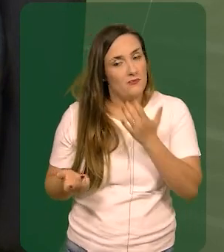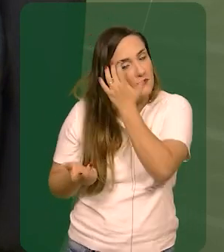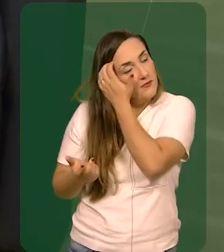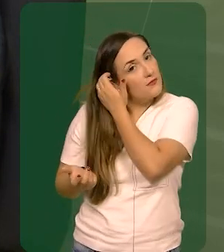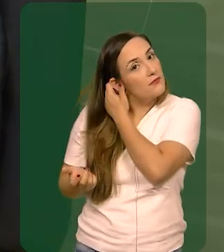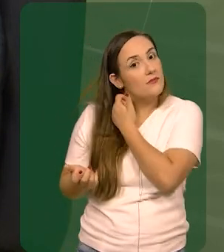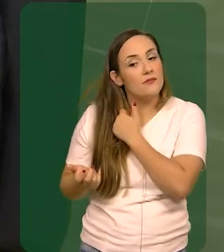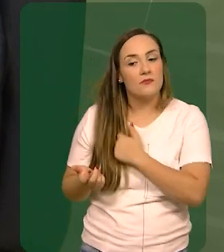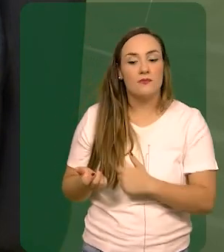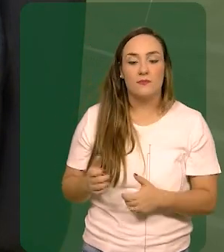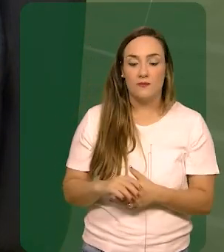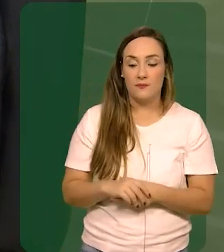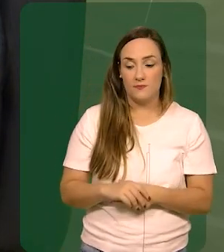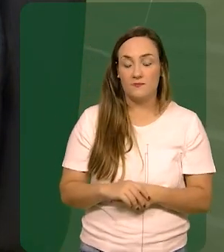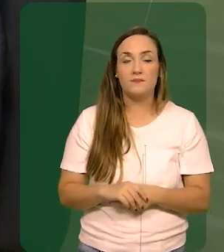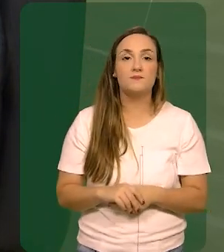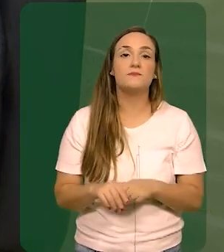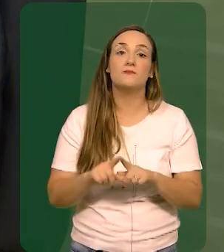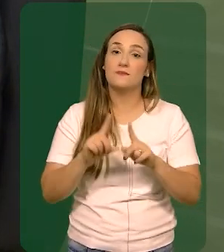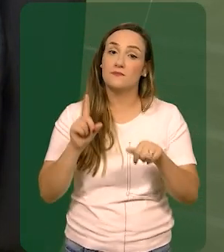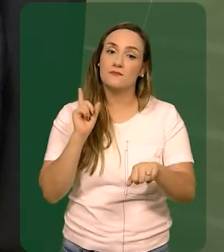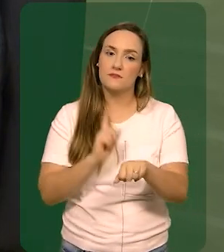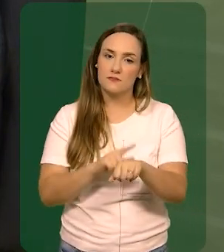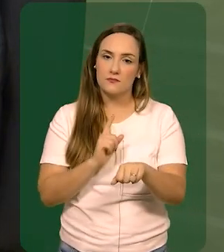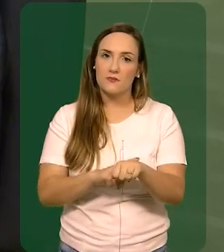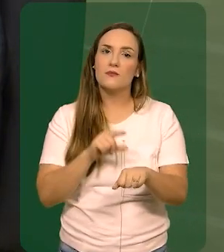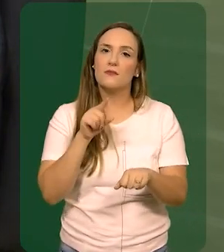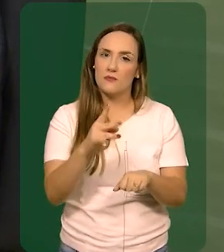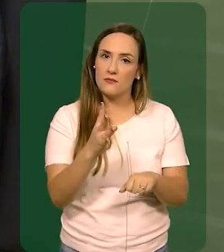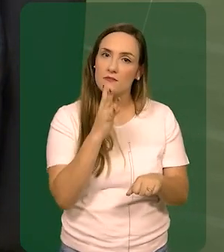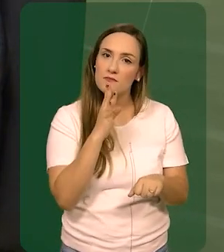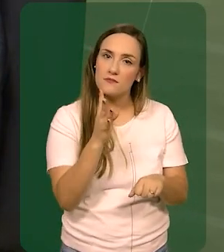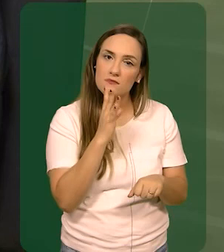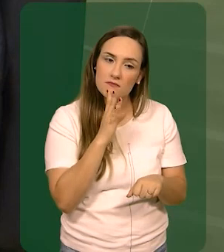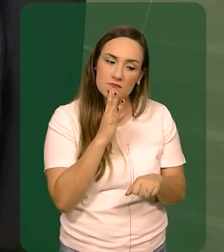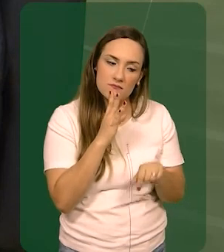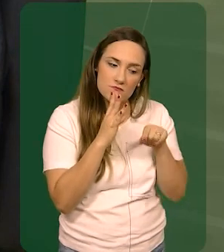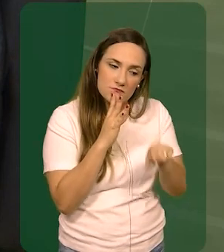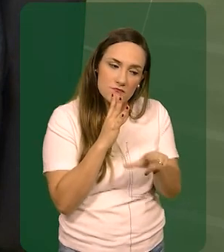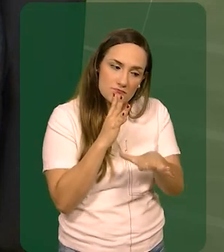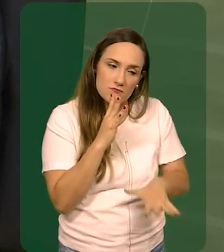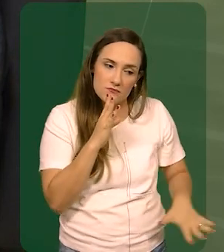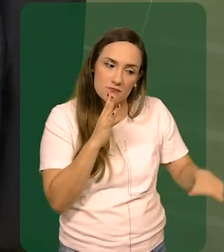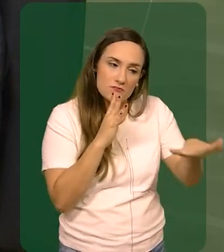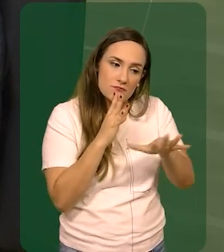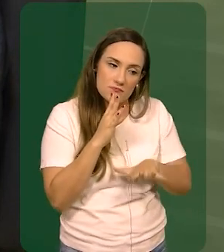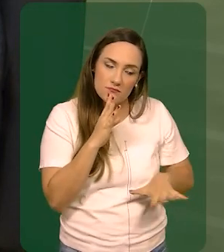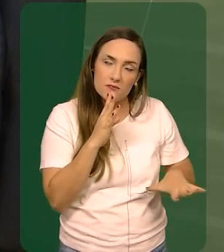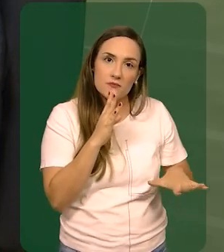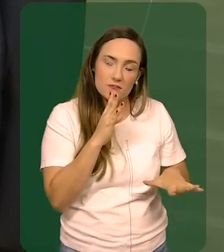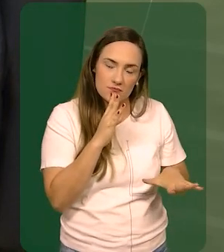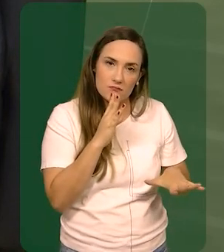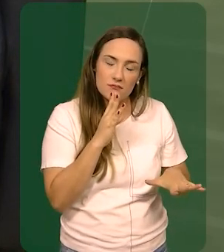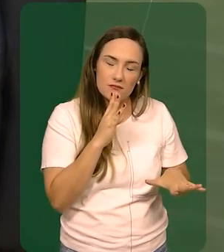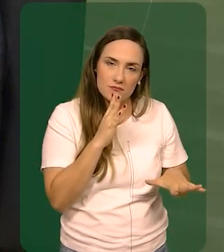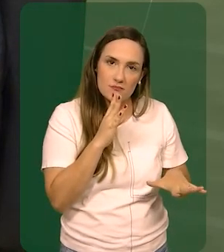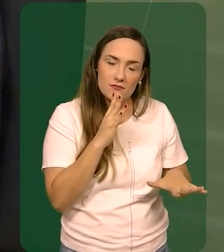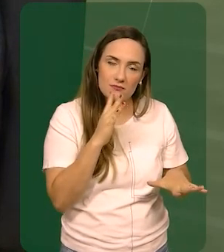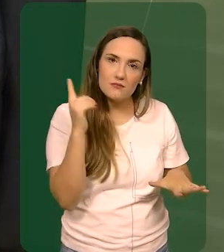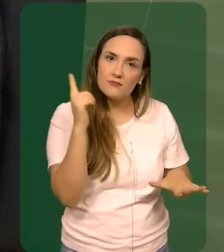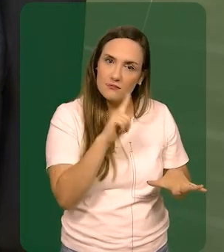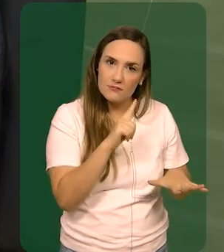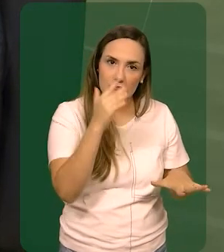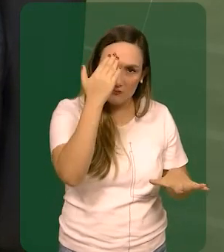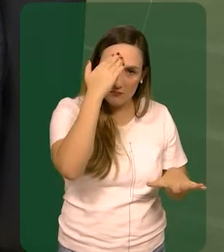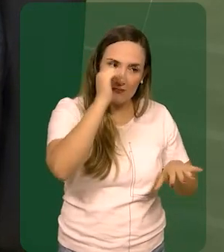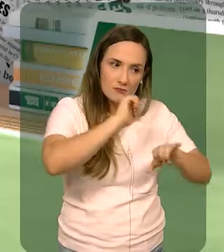você conhecer. A partir de você começa a conhecer uma realidade... a partir do momento